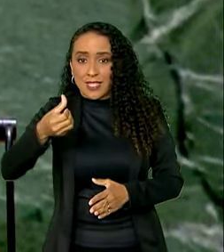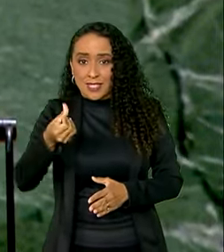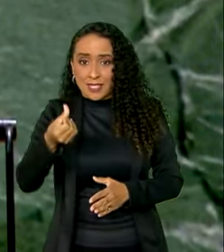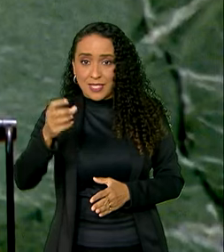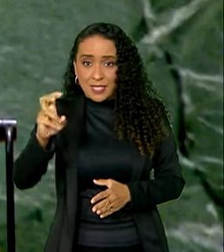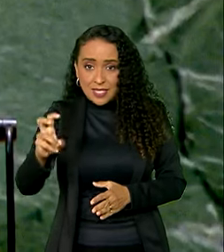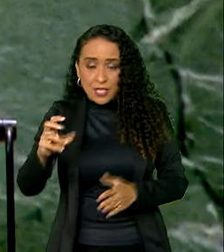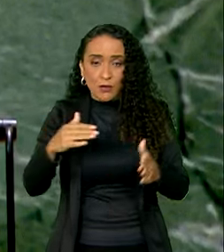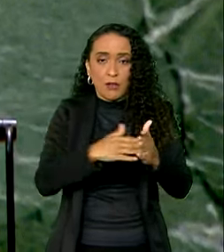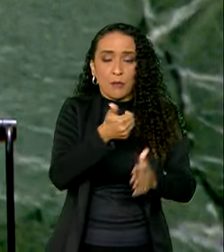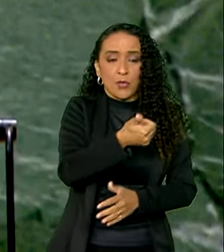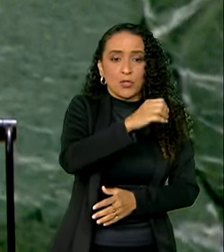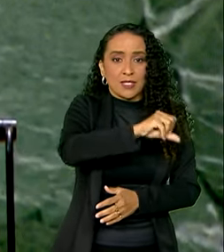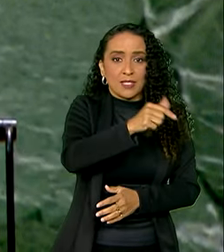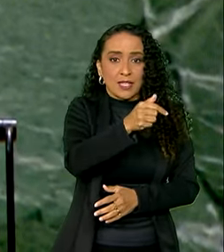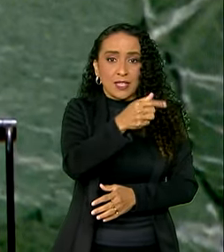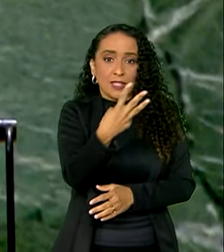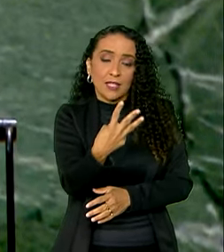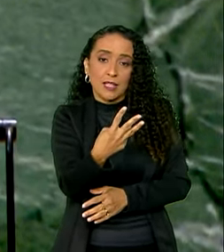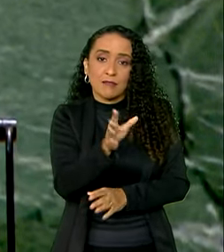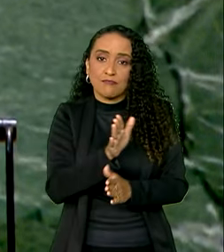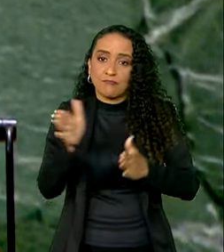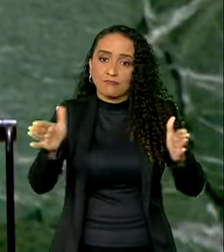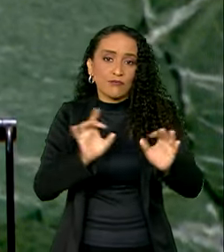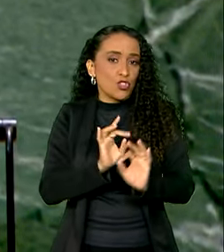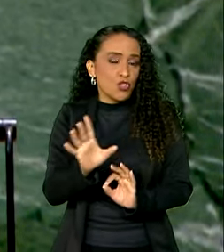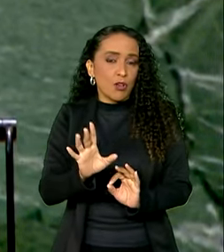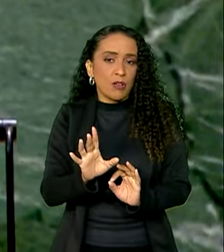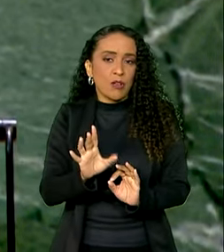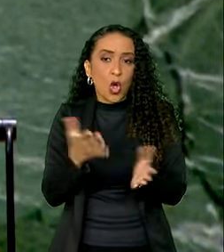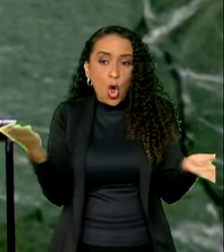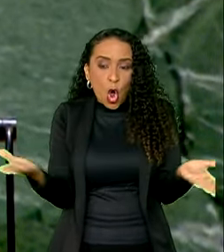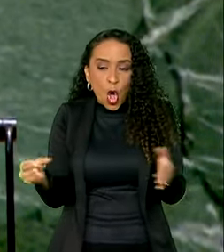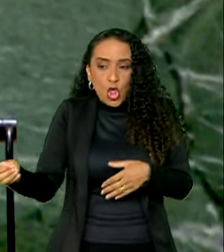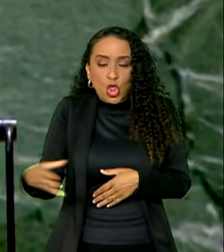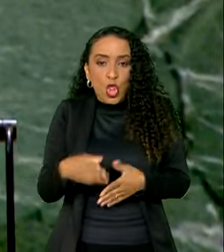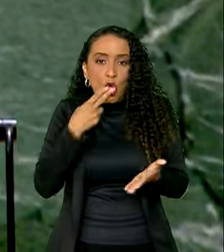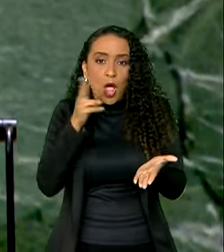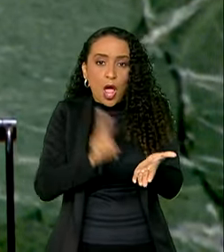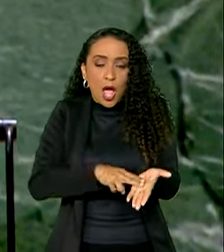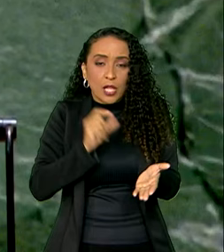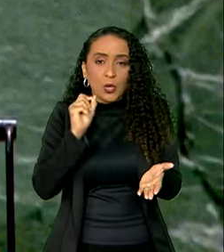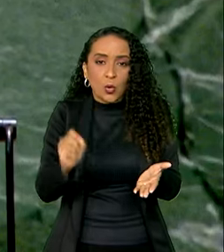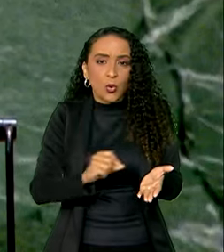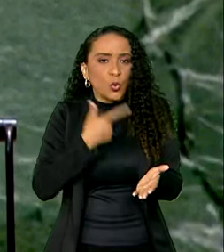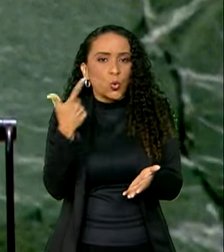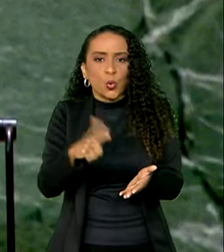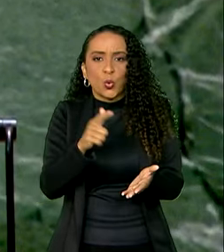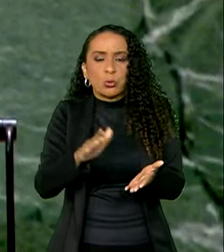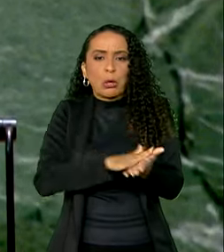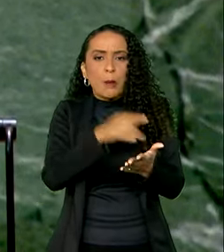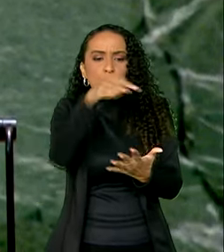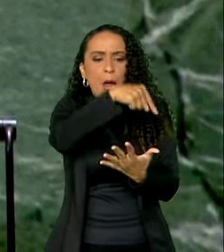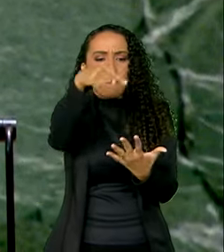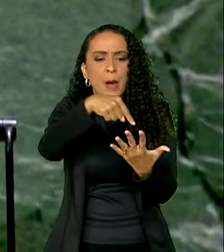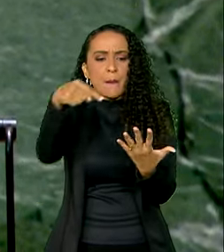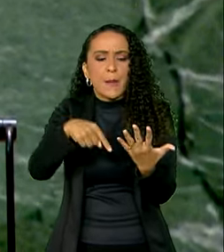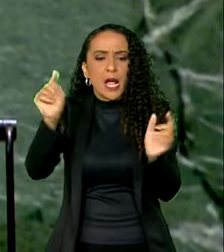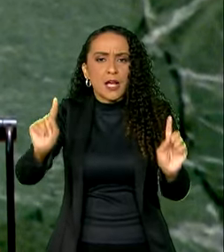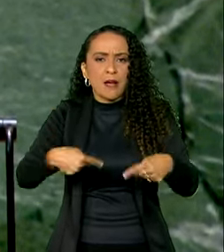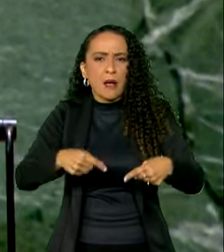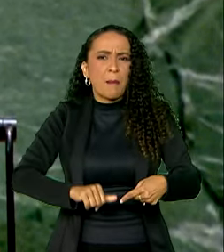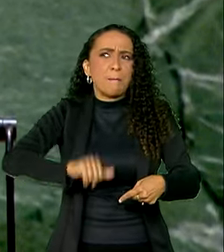1965 e 1973. A versão atual da Carta não trata de alguns dos desafios